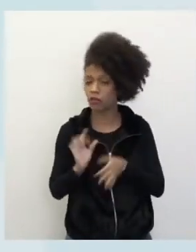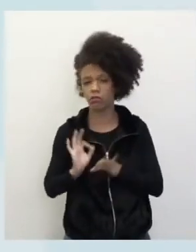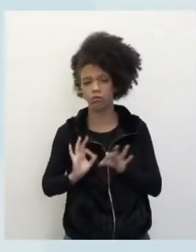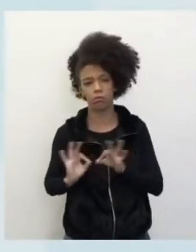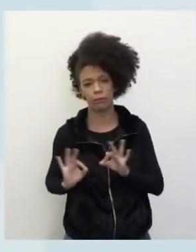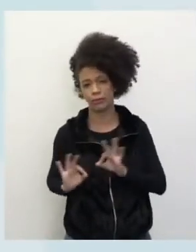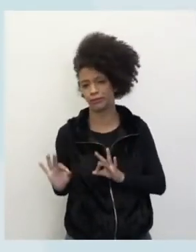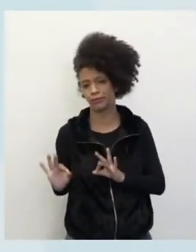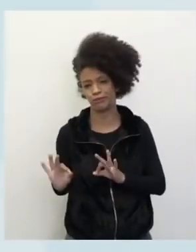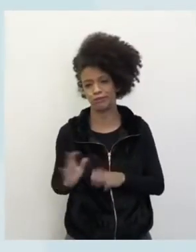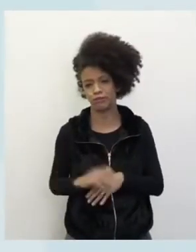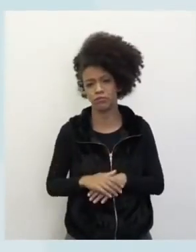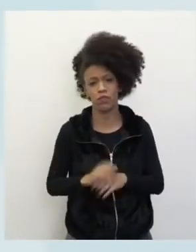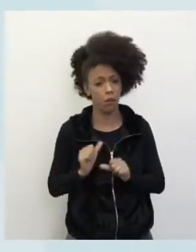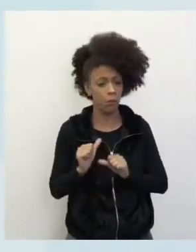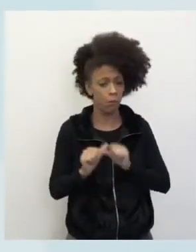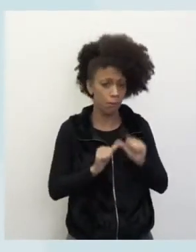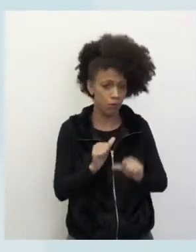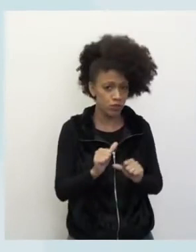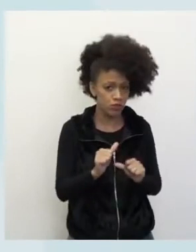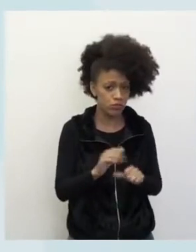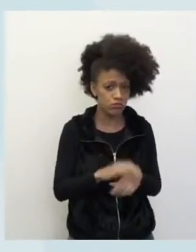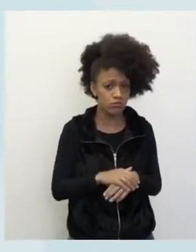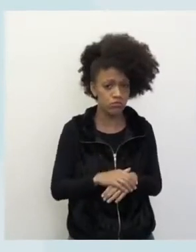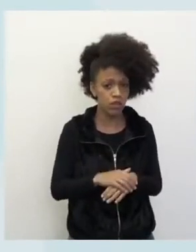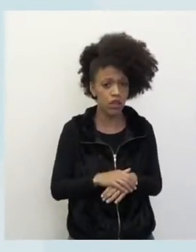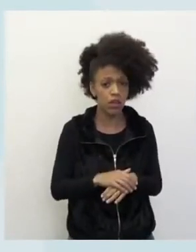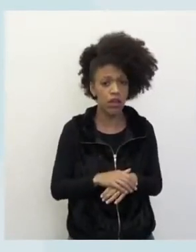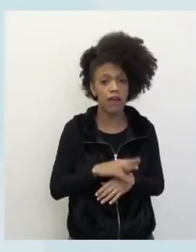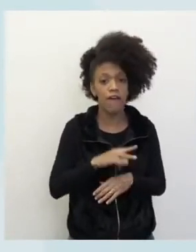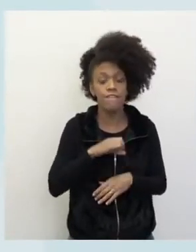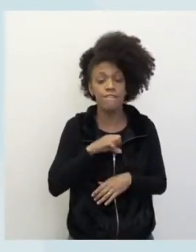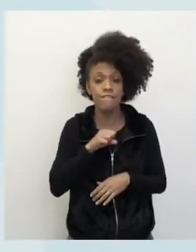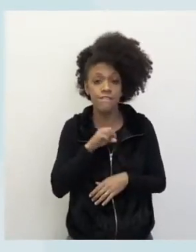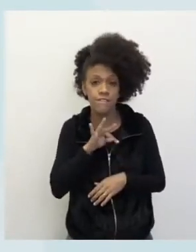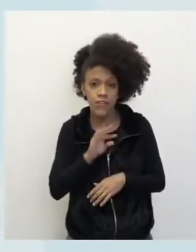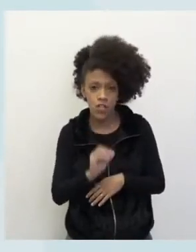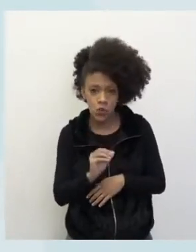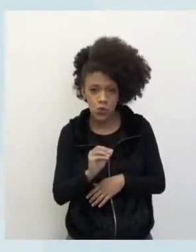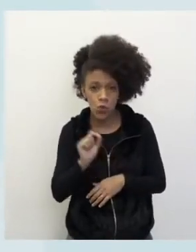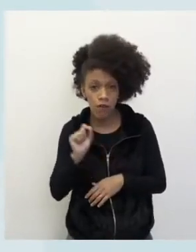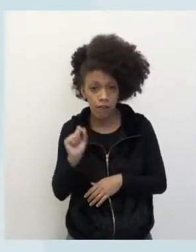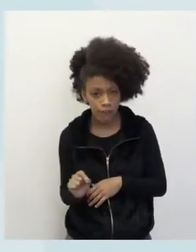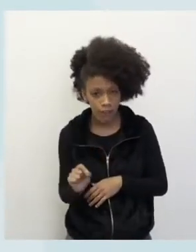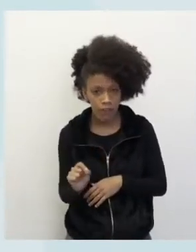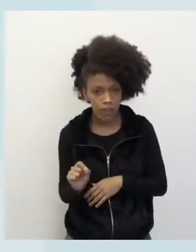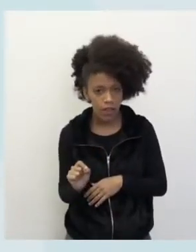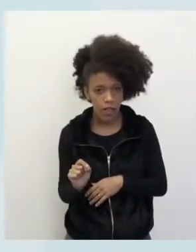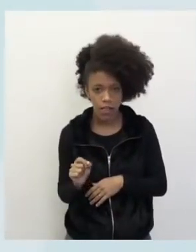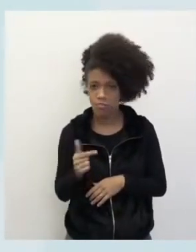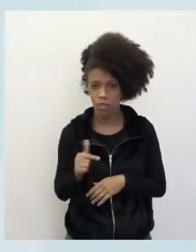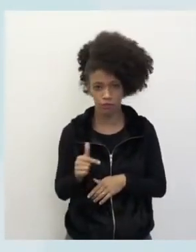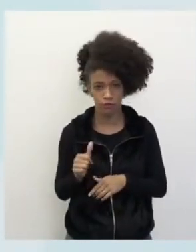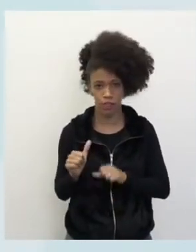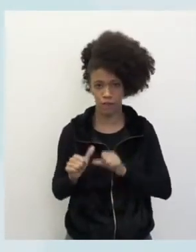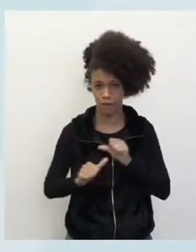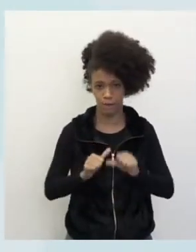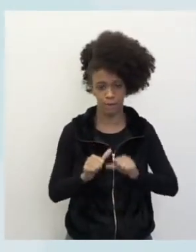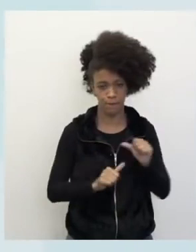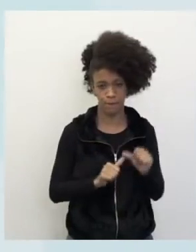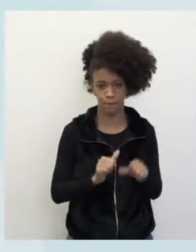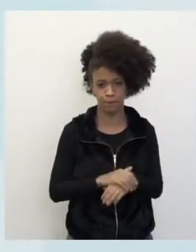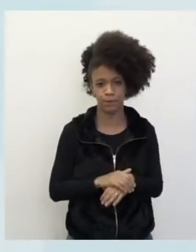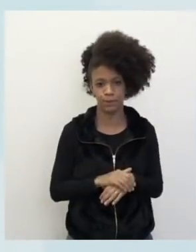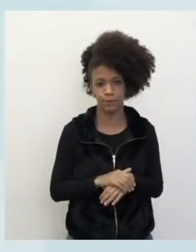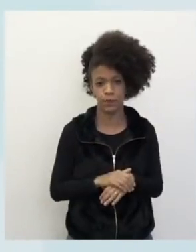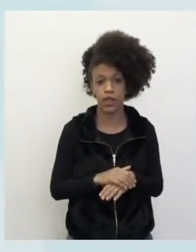também poderia trocar por outro, visto que não se preparou. Teve péssimo desempenho uma vez